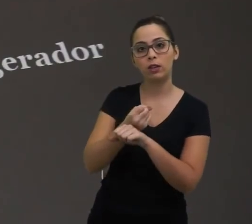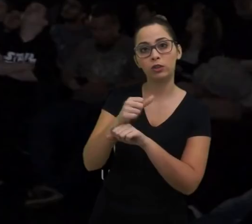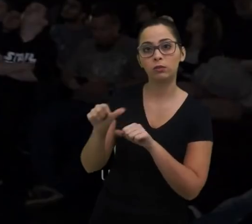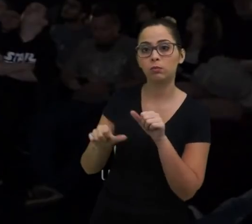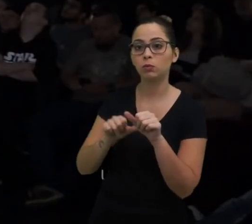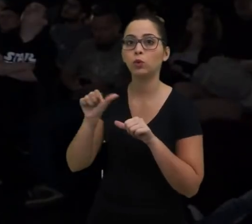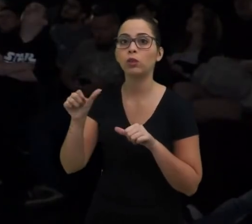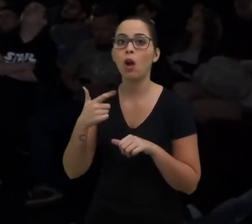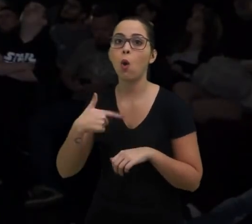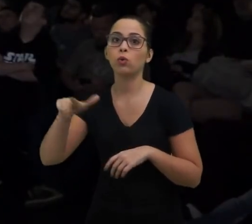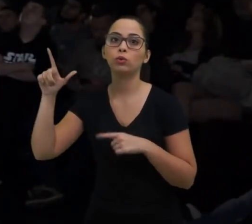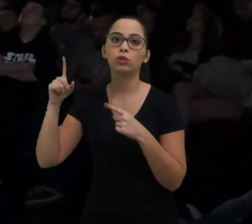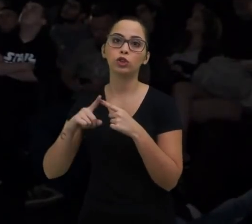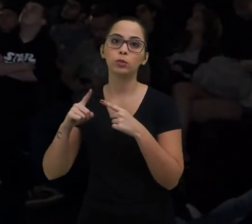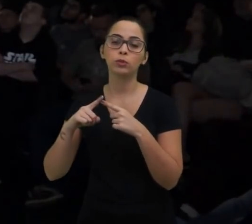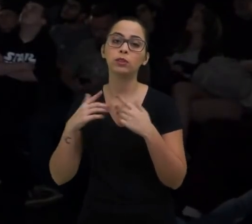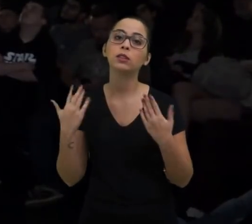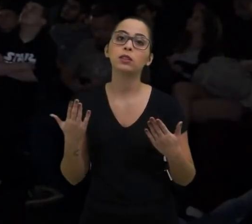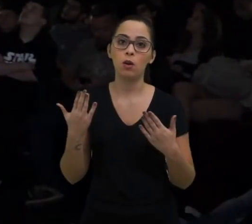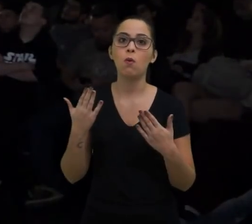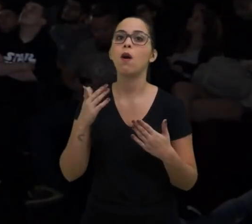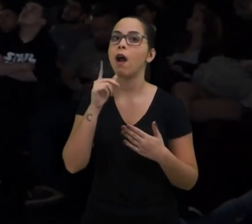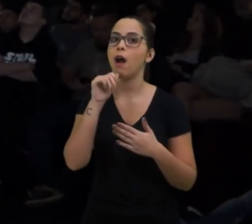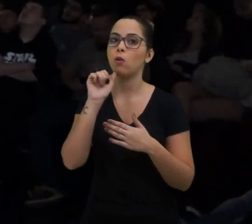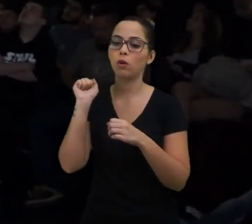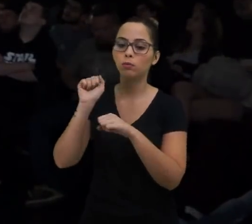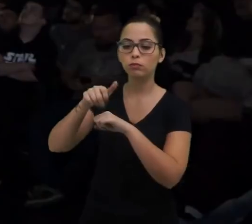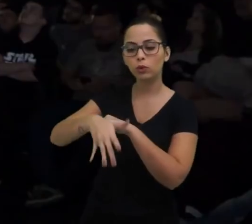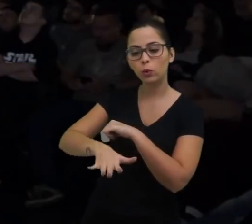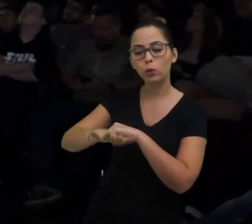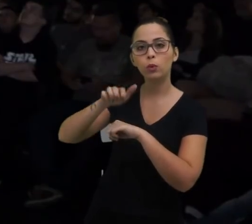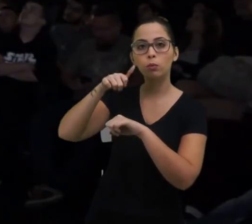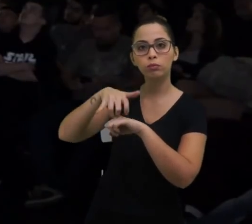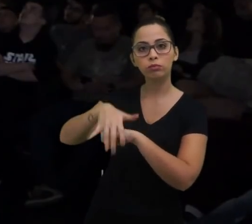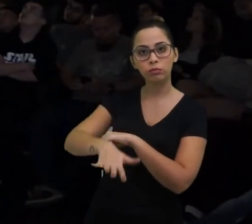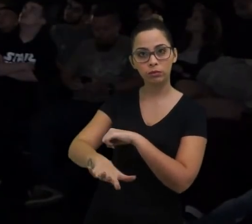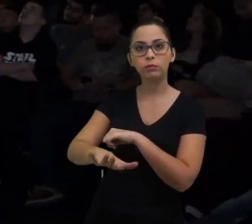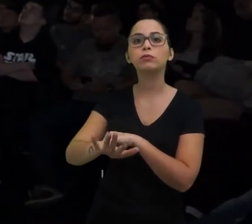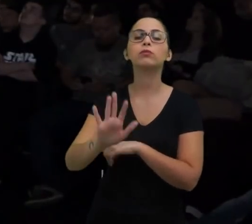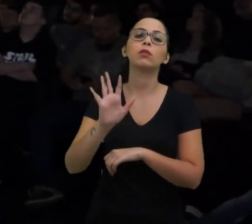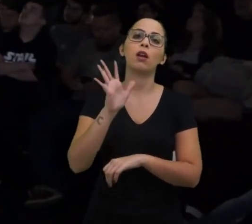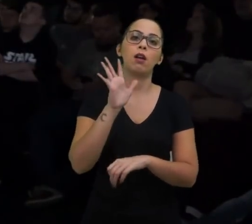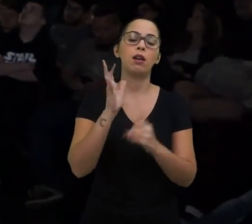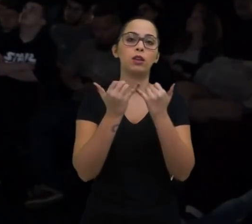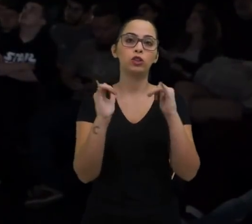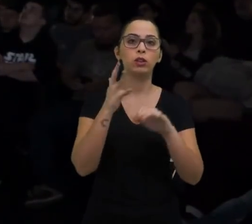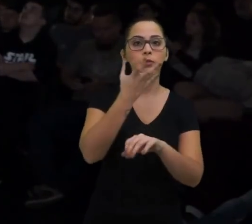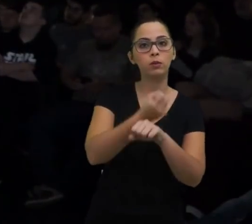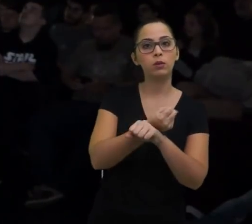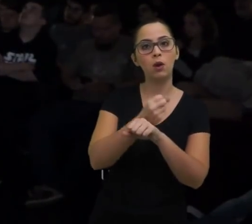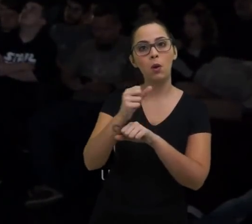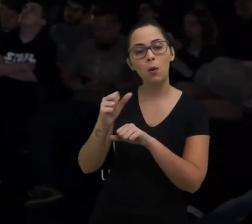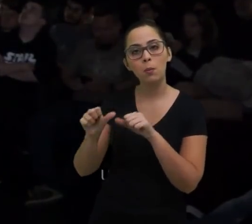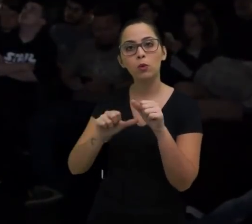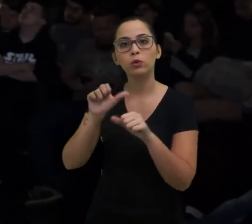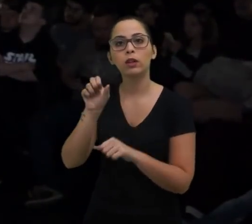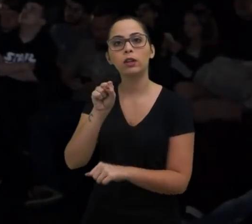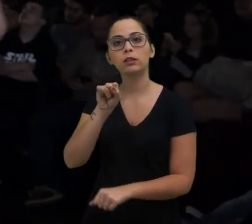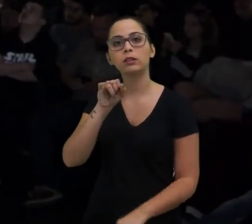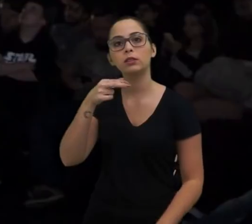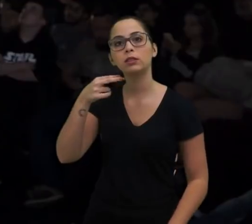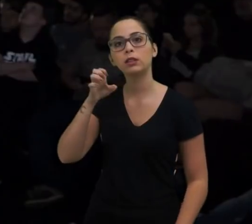Daí, parte da energia gravitacional é convertida em aceleração ali, energia cinética. A outra parte daí é a